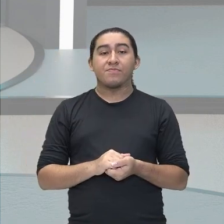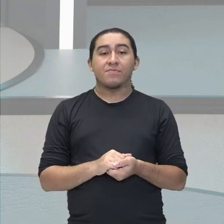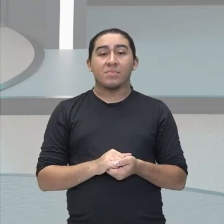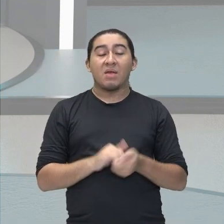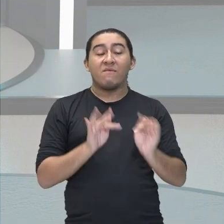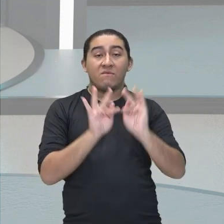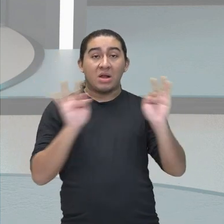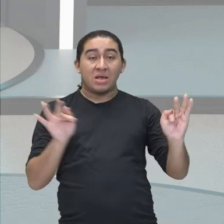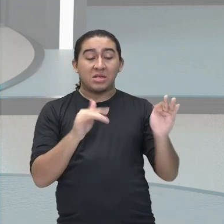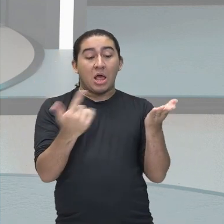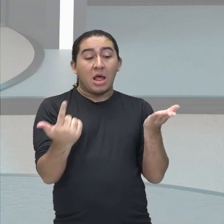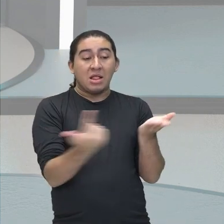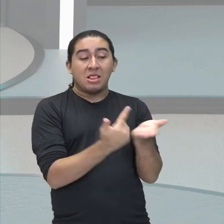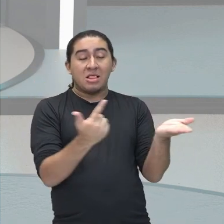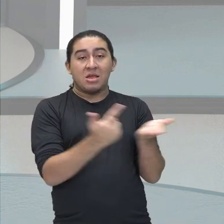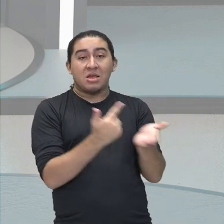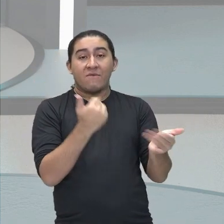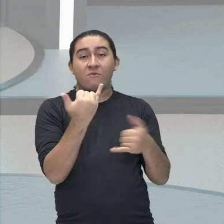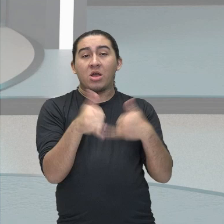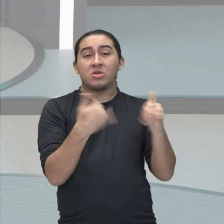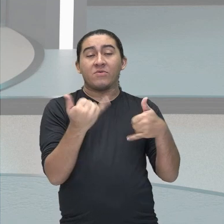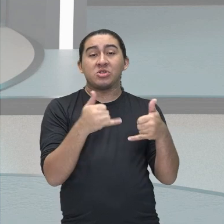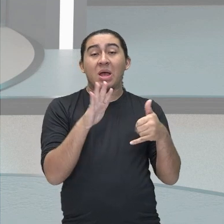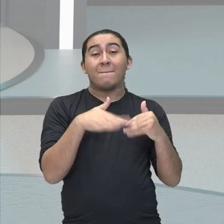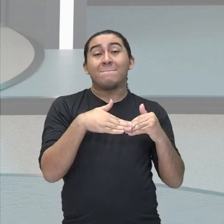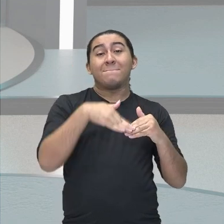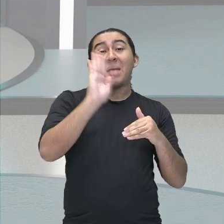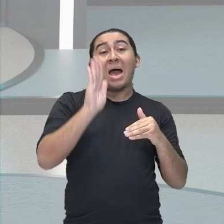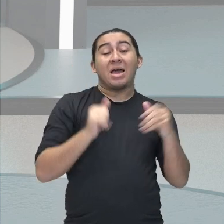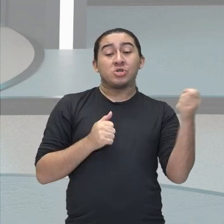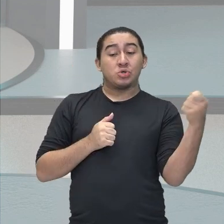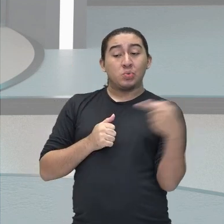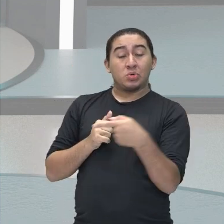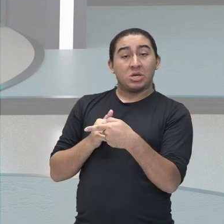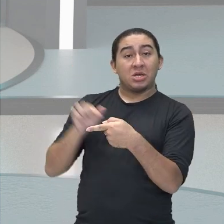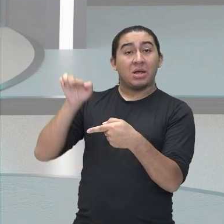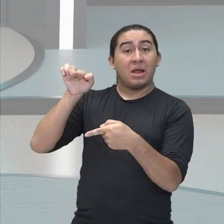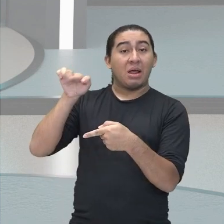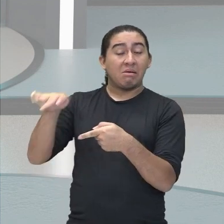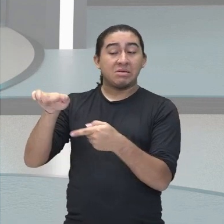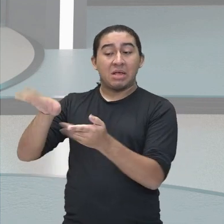mais divertido que um parque de diversão. Aí, o livro está